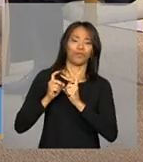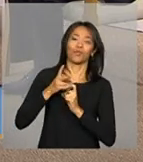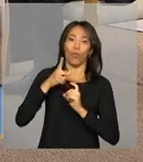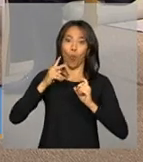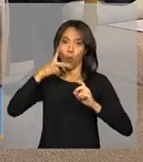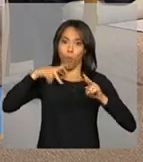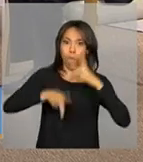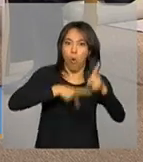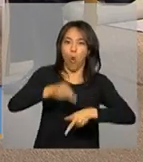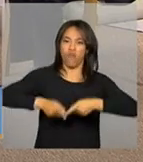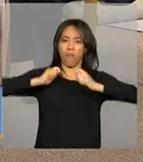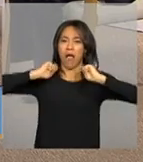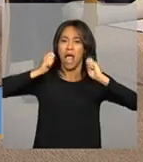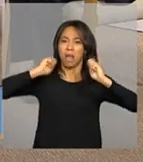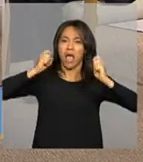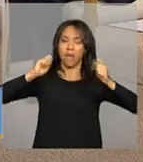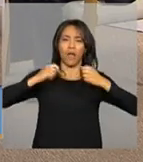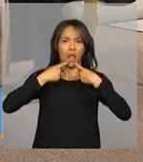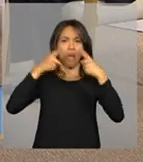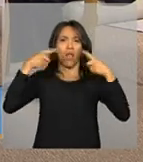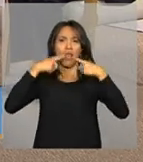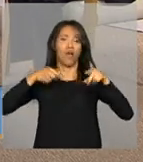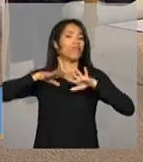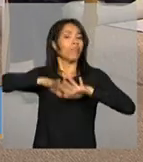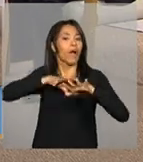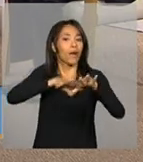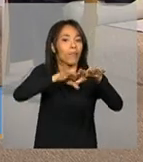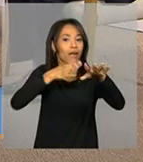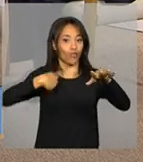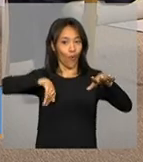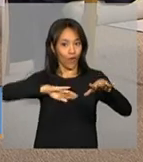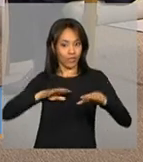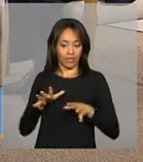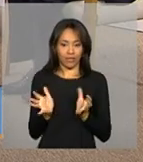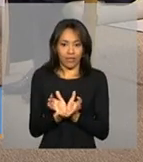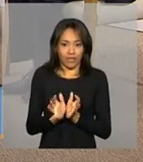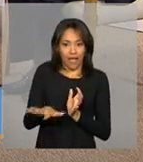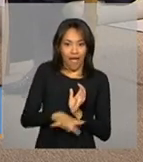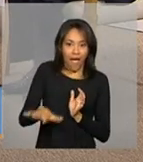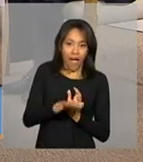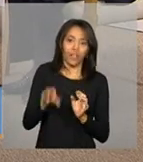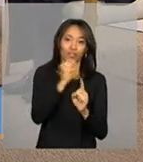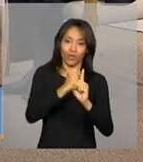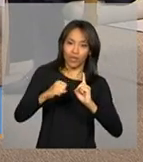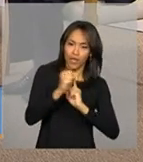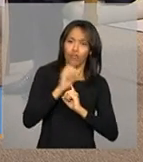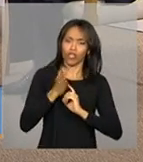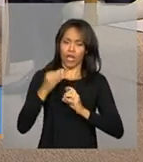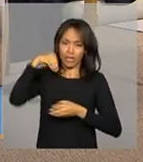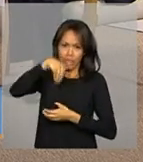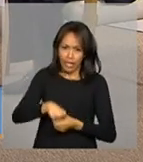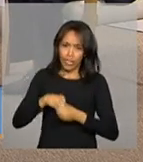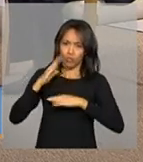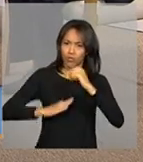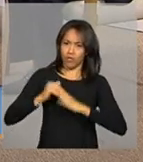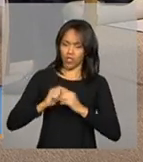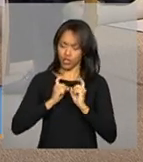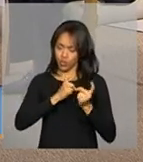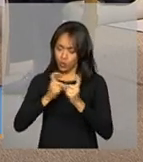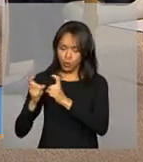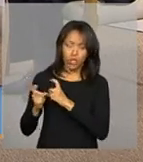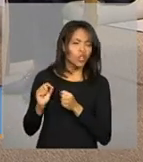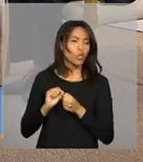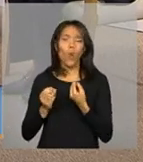povo foi às ruas para Clamar ou qualidade de serviço nós na área da assistência já estávamos discutindo internamente curtindo nas